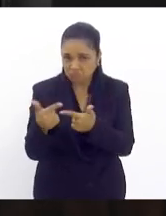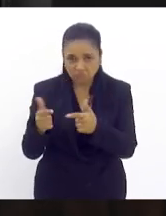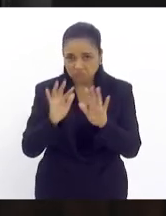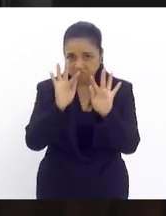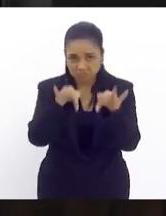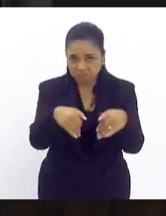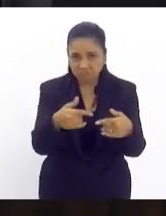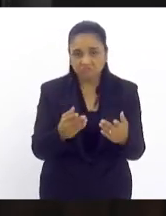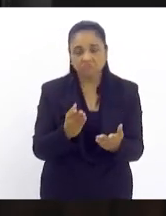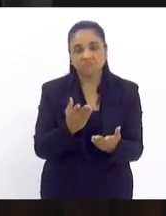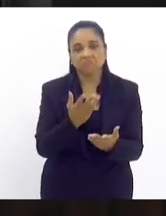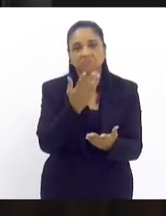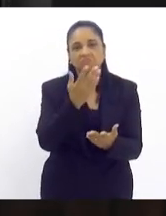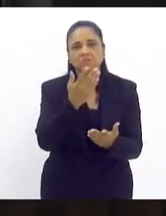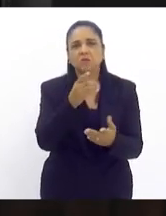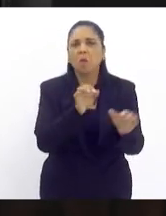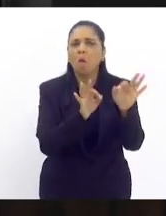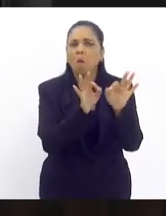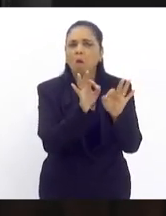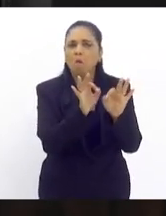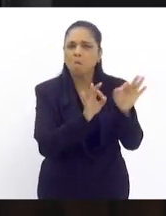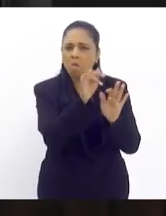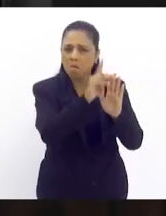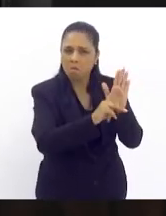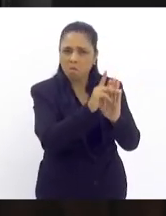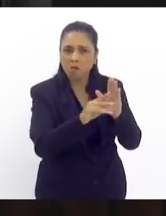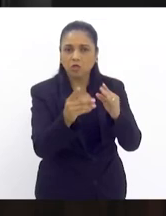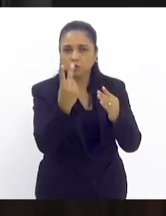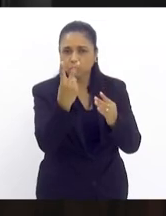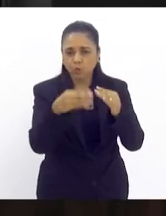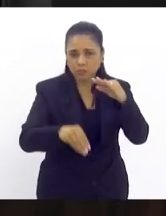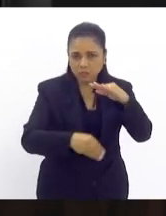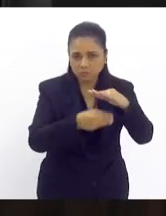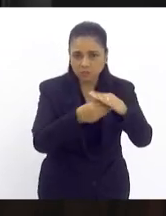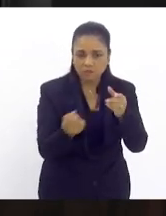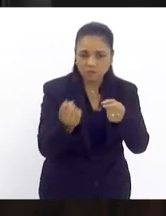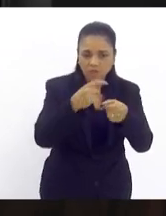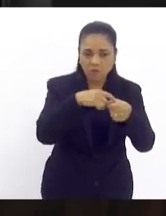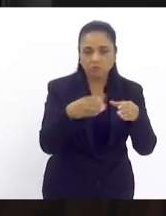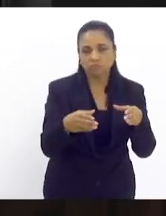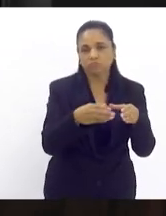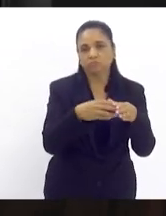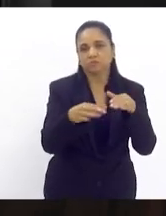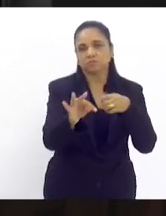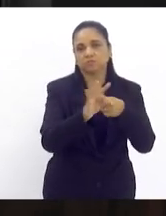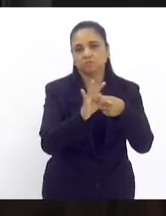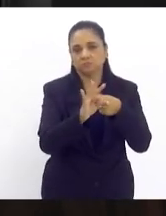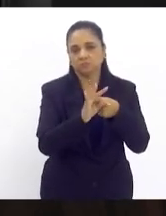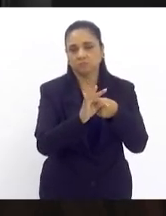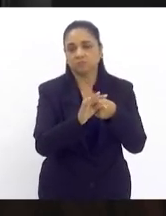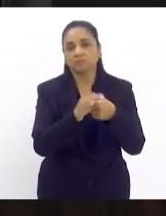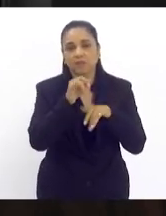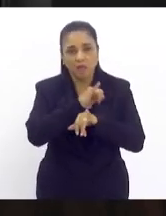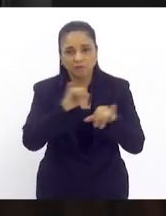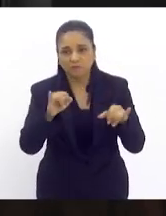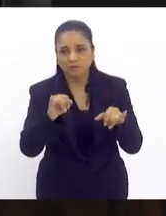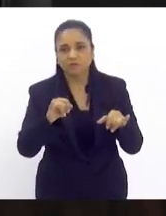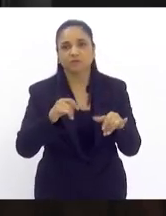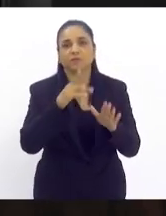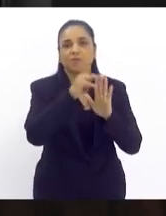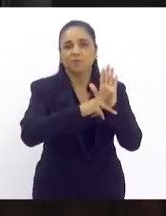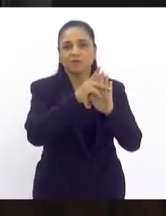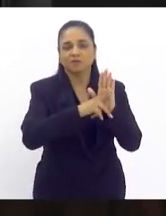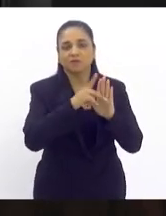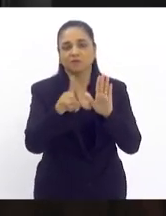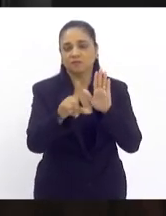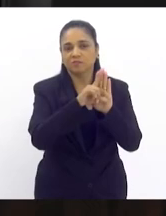discussão, o projeto recebeu duas emendas e retorna às comissões técnicas. Anuncio projeto